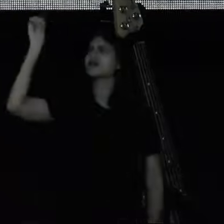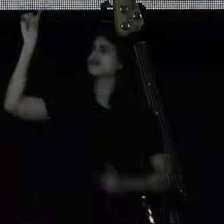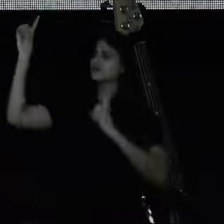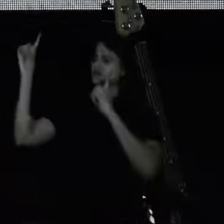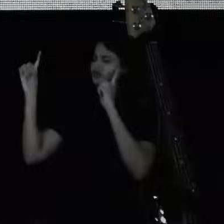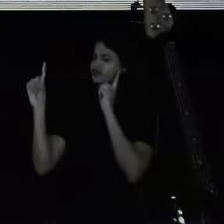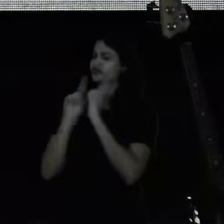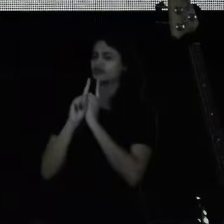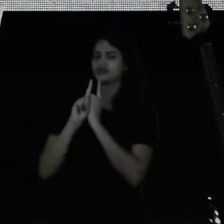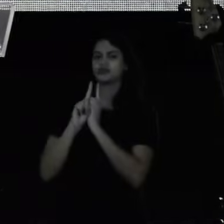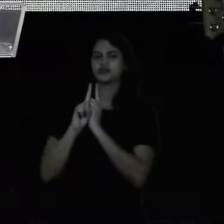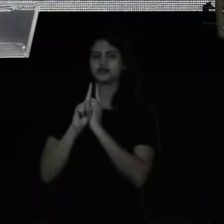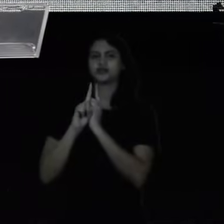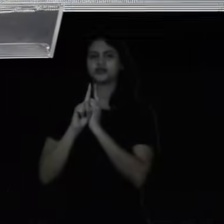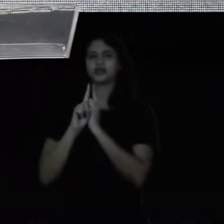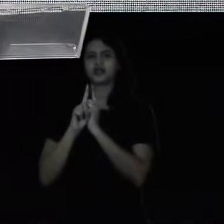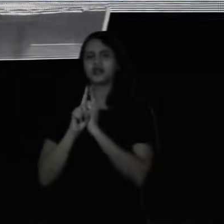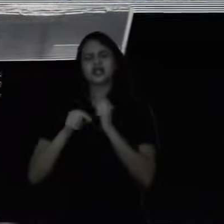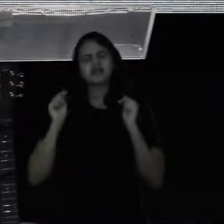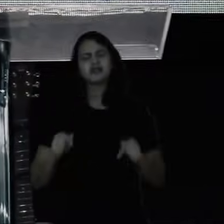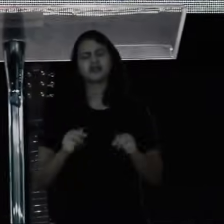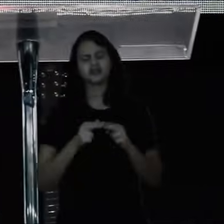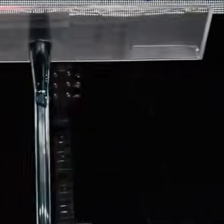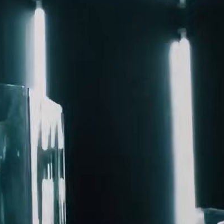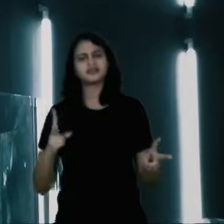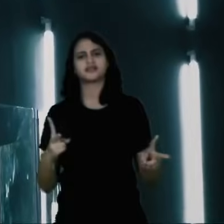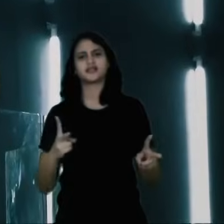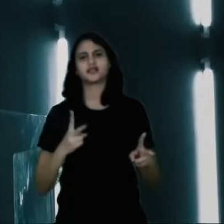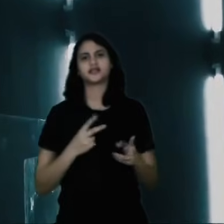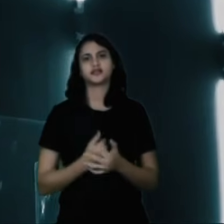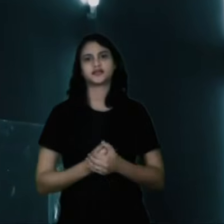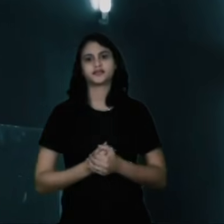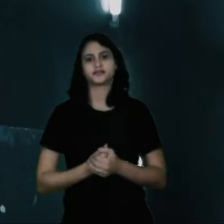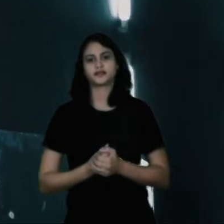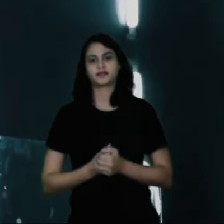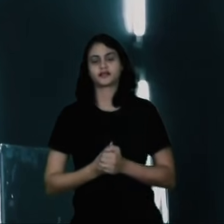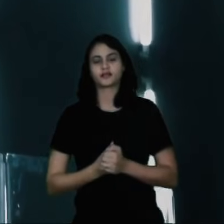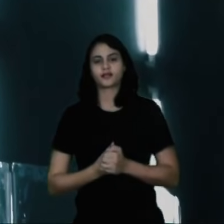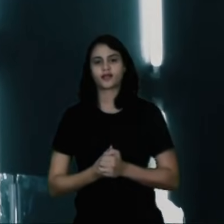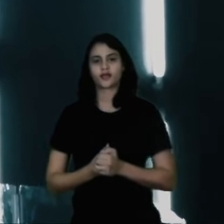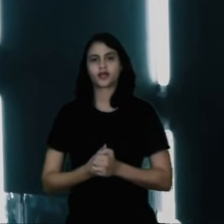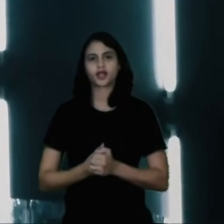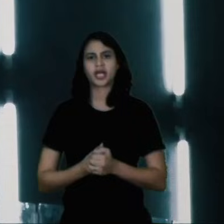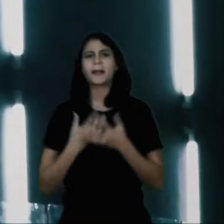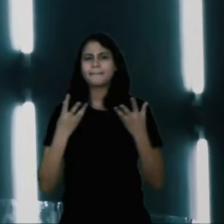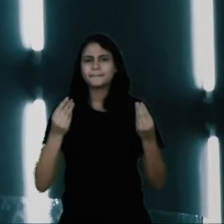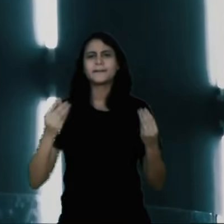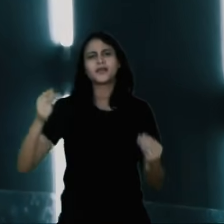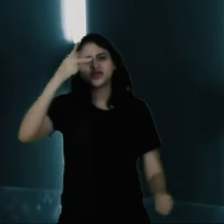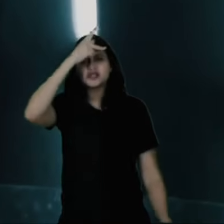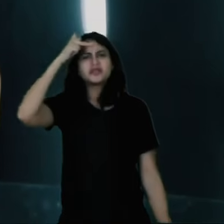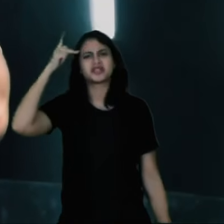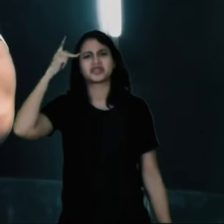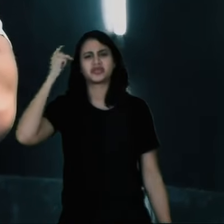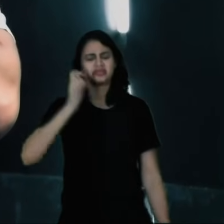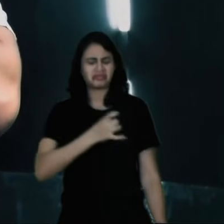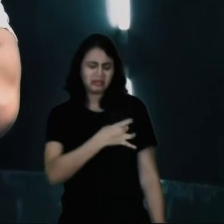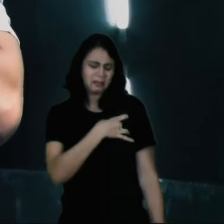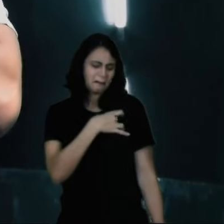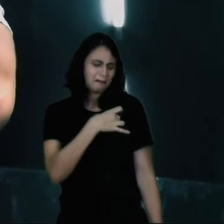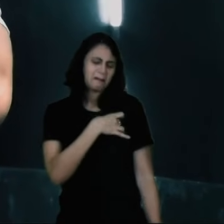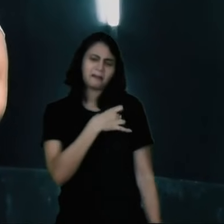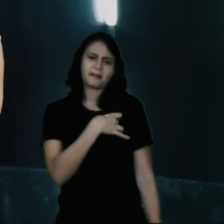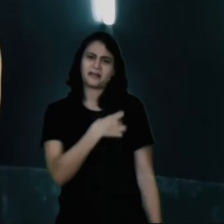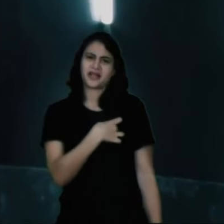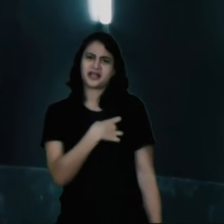É isso que faz a diferença. Tem muita gente que fica com medo de